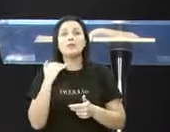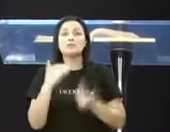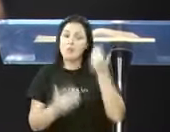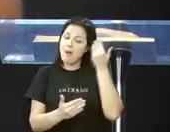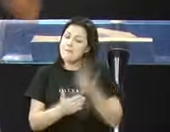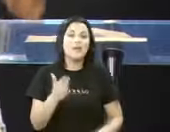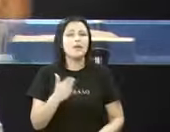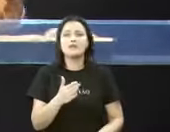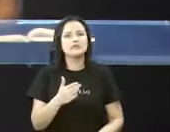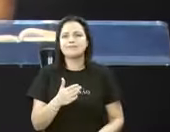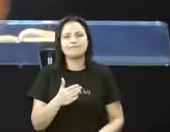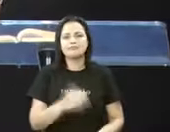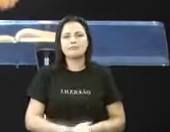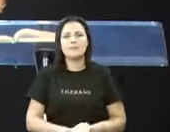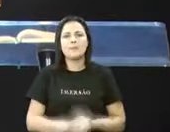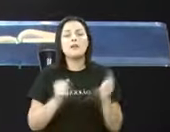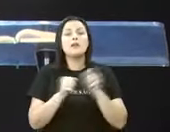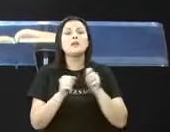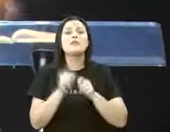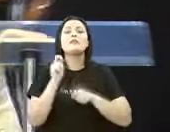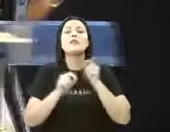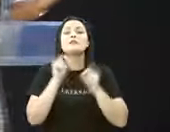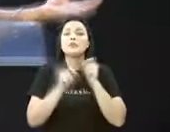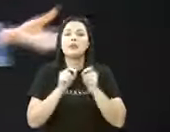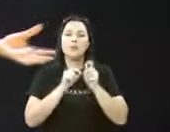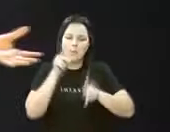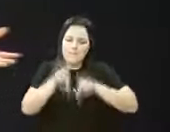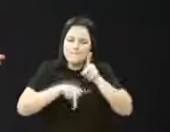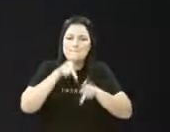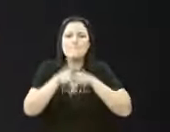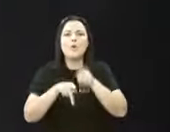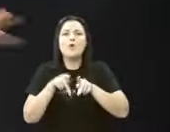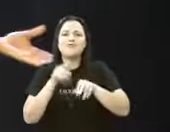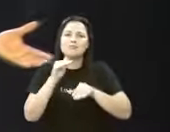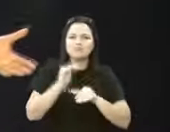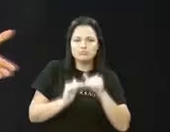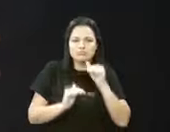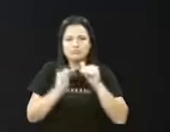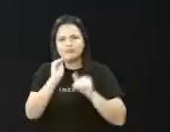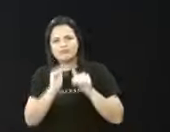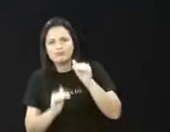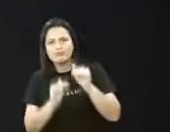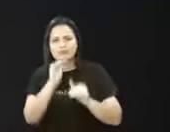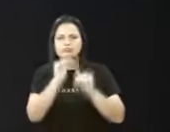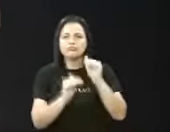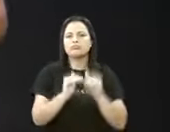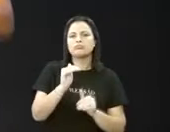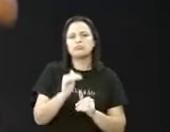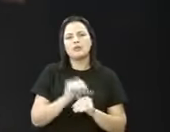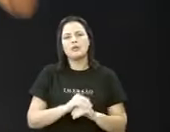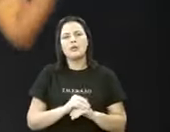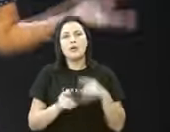que trouxe para o povo de Judá um desequilíbrio. Porque quem foi Uzias? O rei que